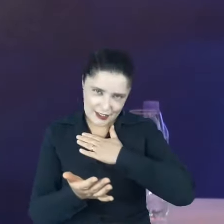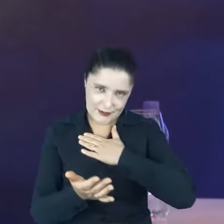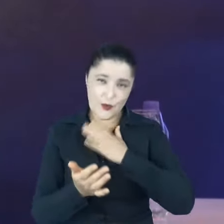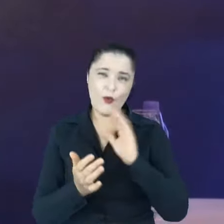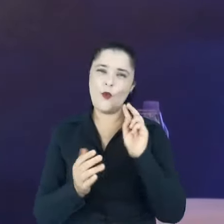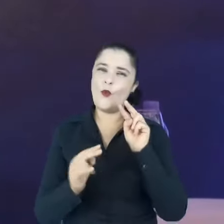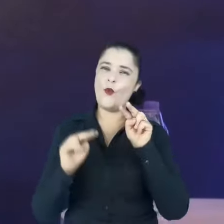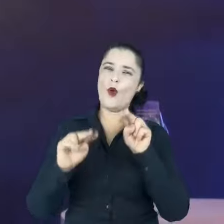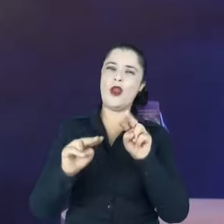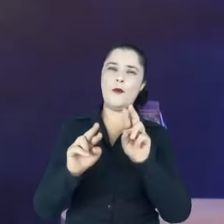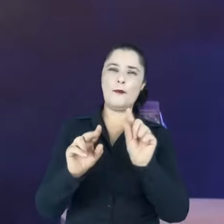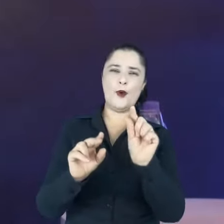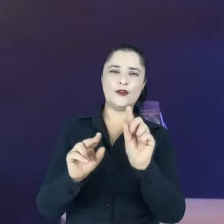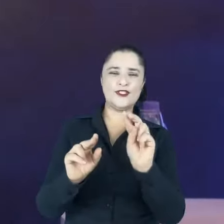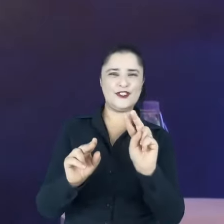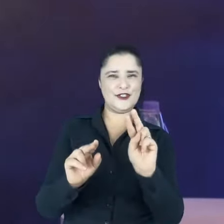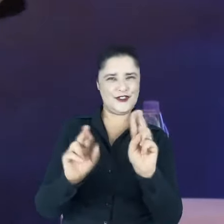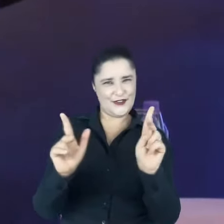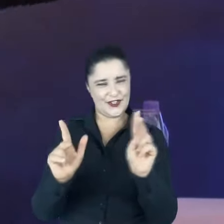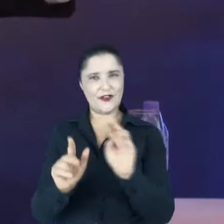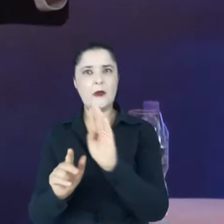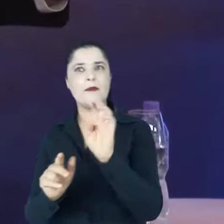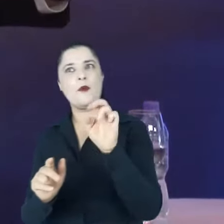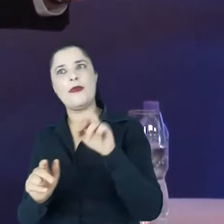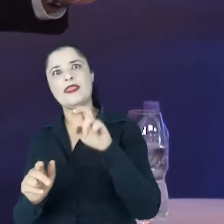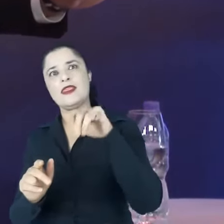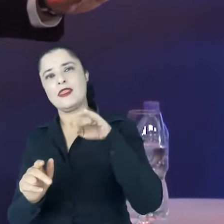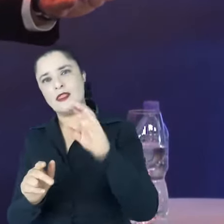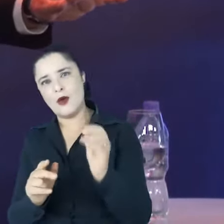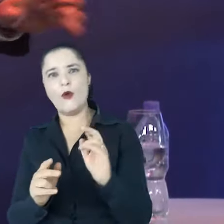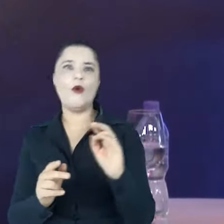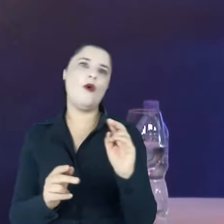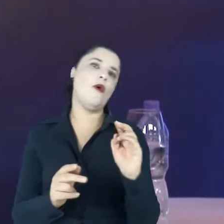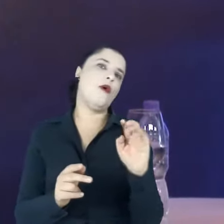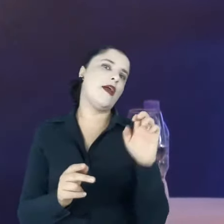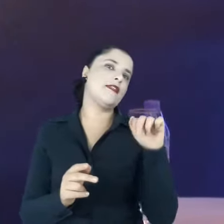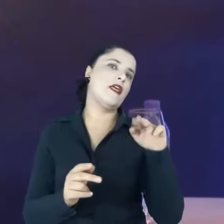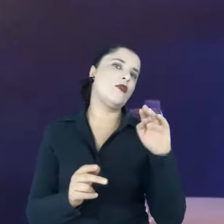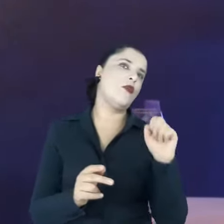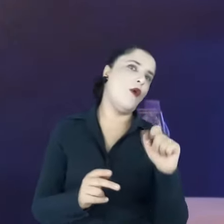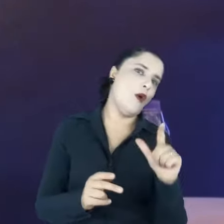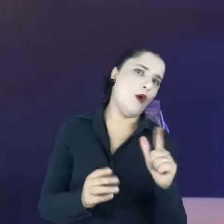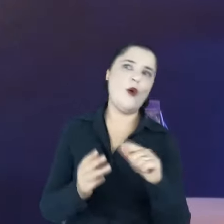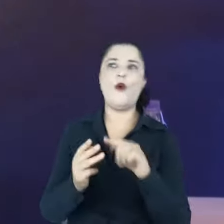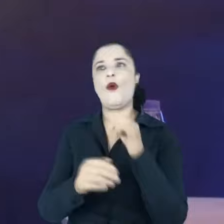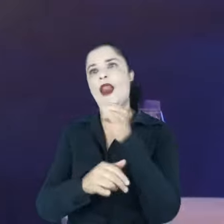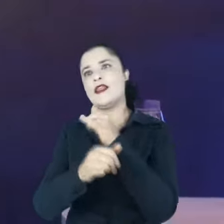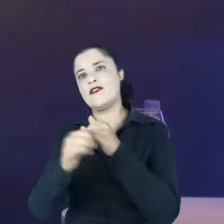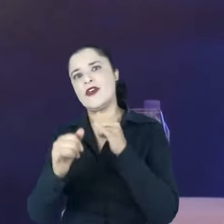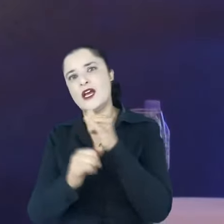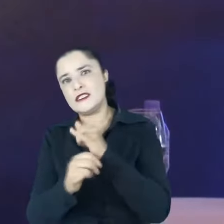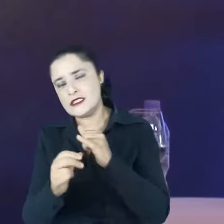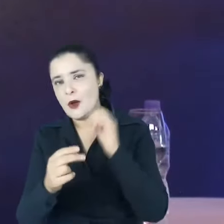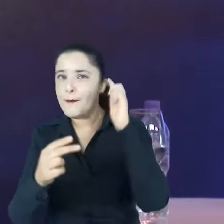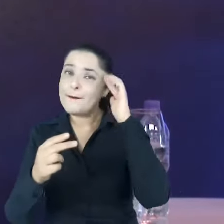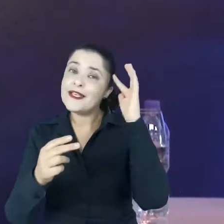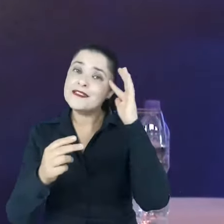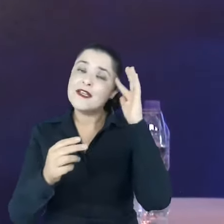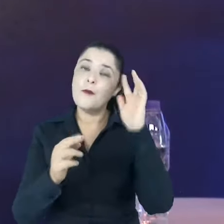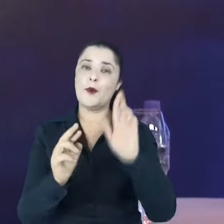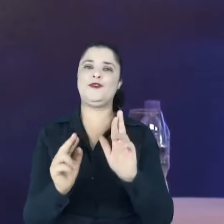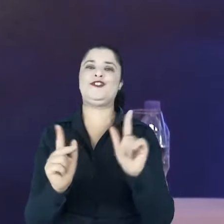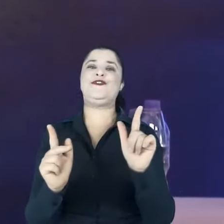só biometano ou etanol ou eletrificação, a gente pensar um pouquinho diferente. De que